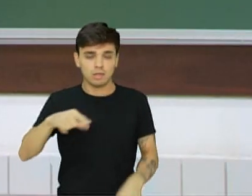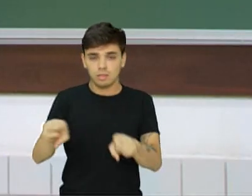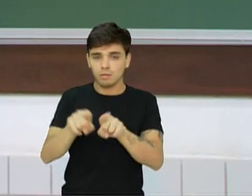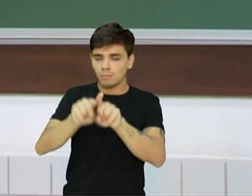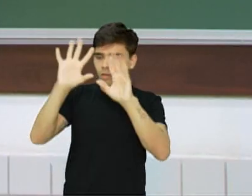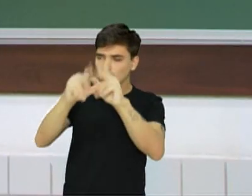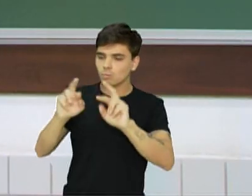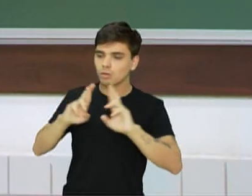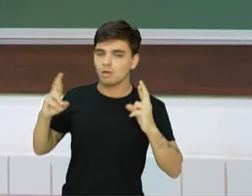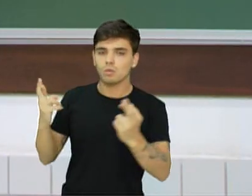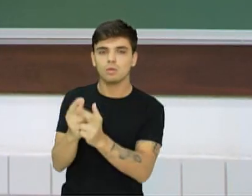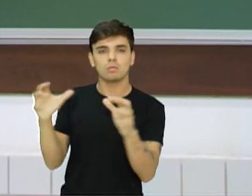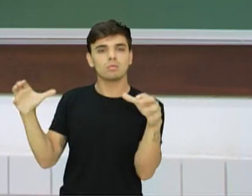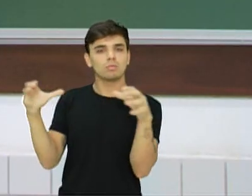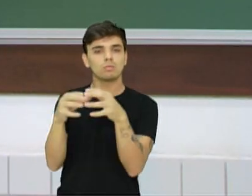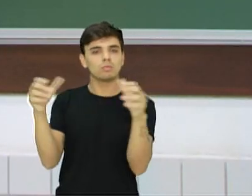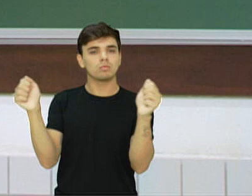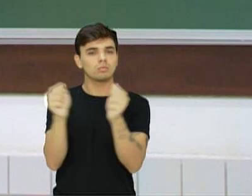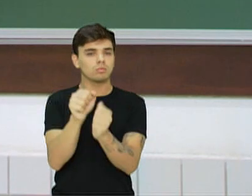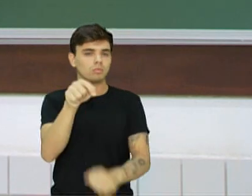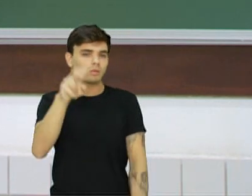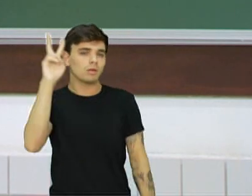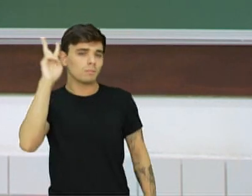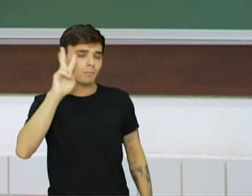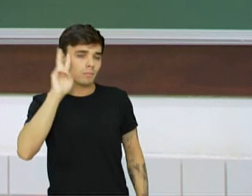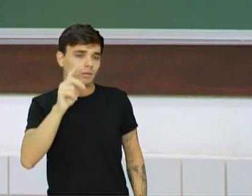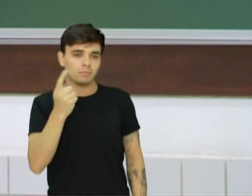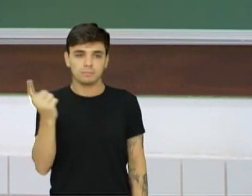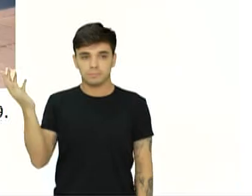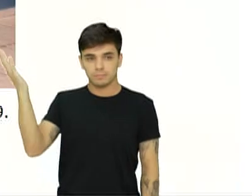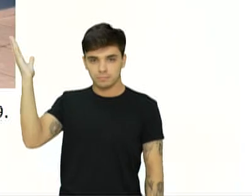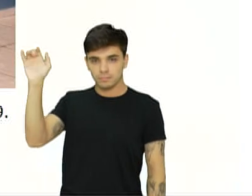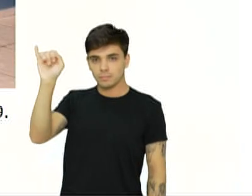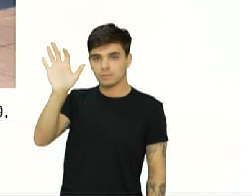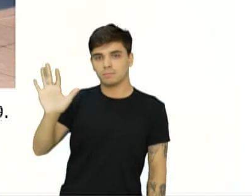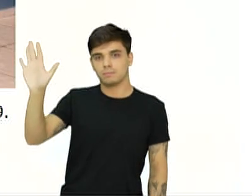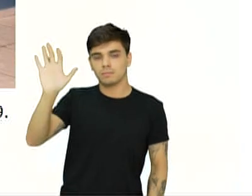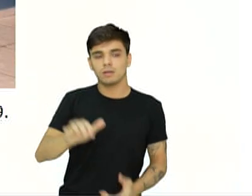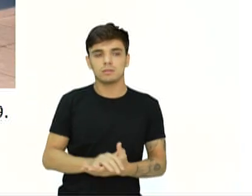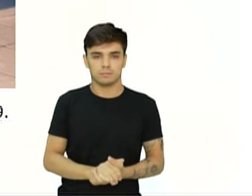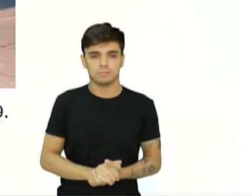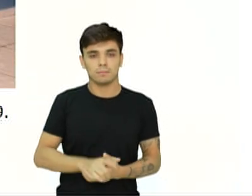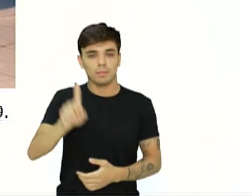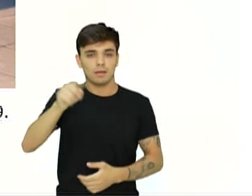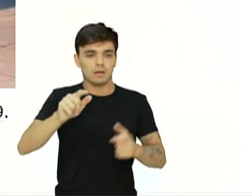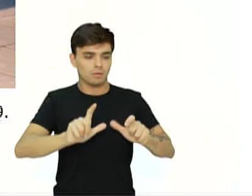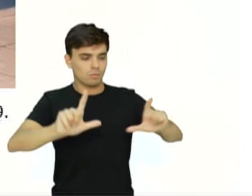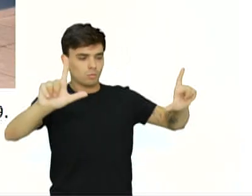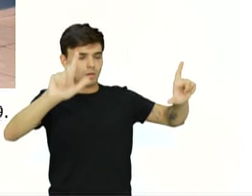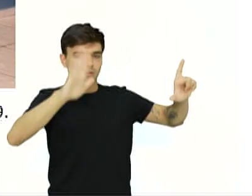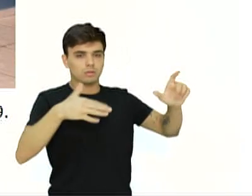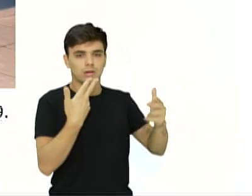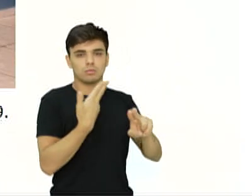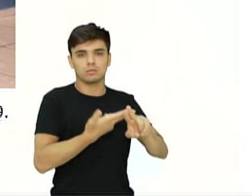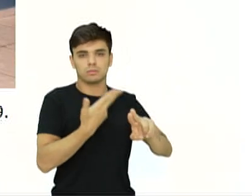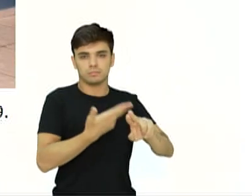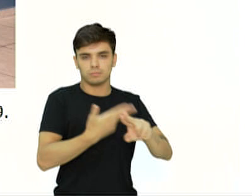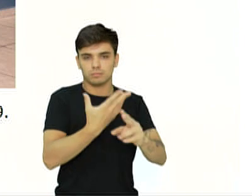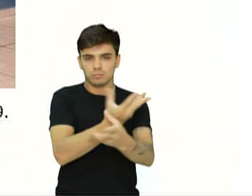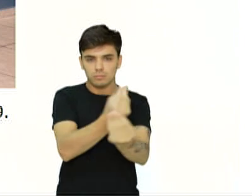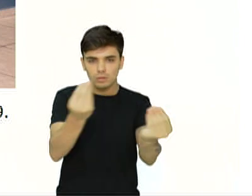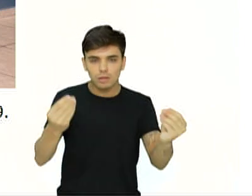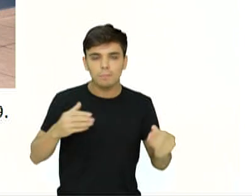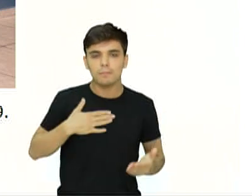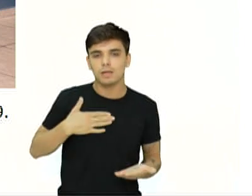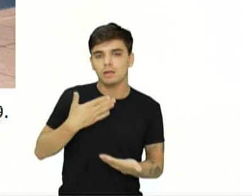mundo reunido, vocês me diriam coisas como essas daqui, tá? Esse é um quadro aí que eu já utilizei em muitas